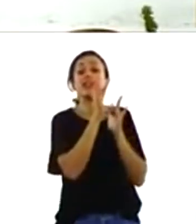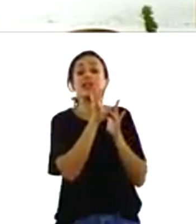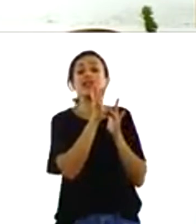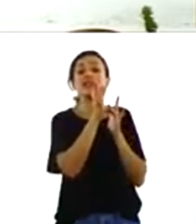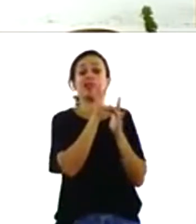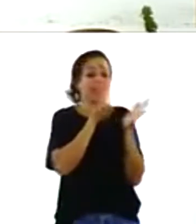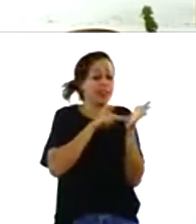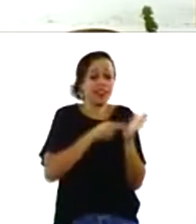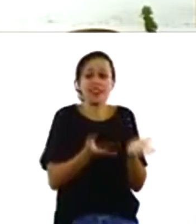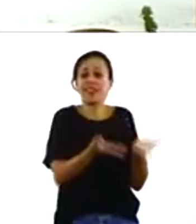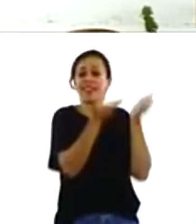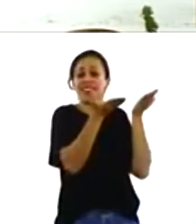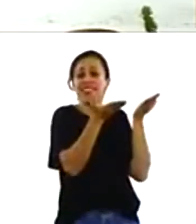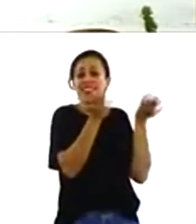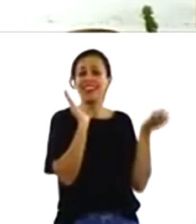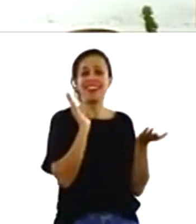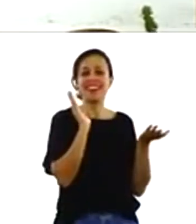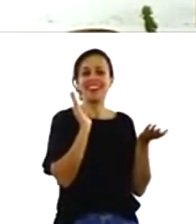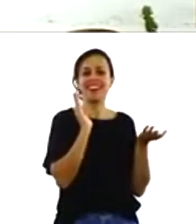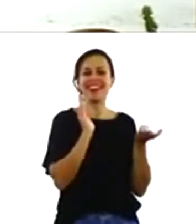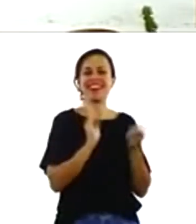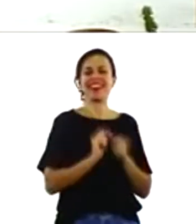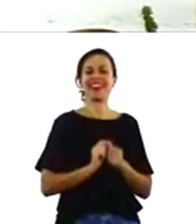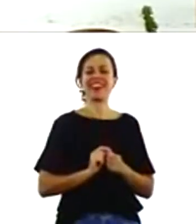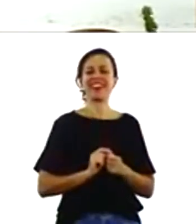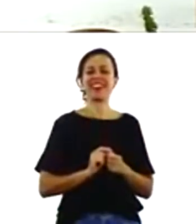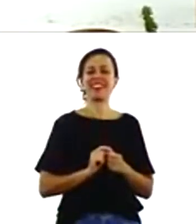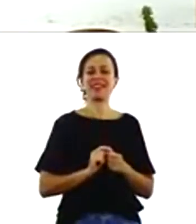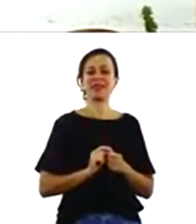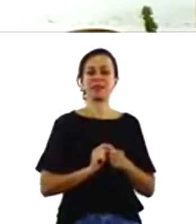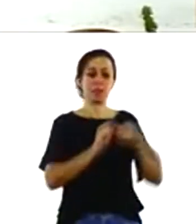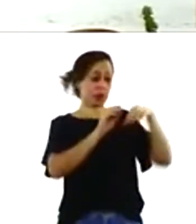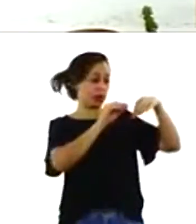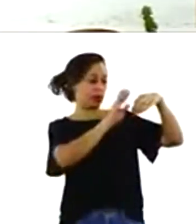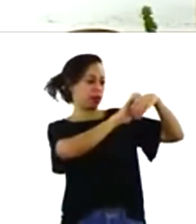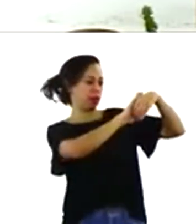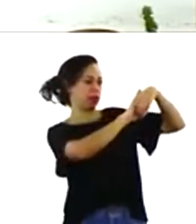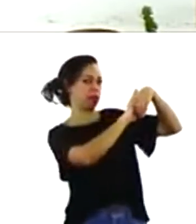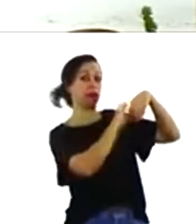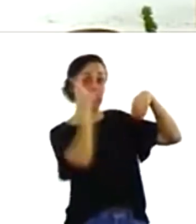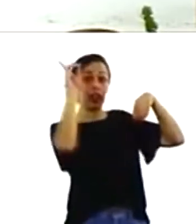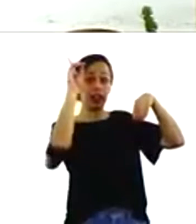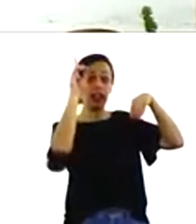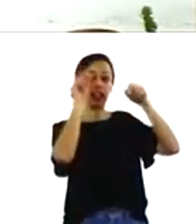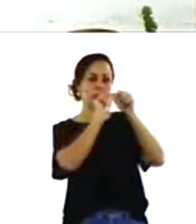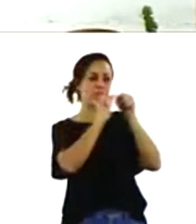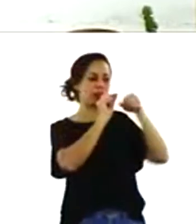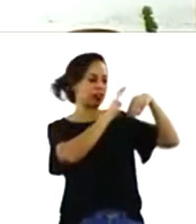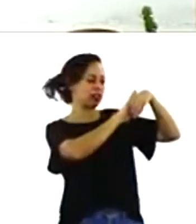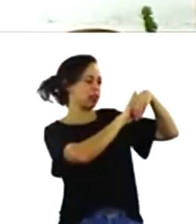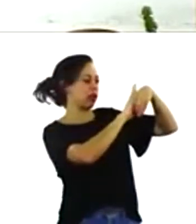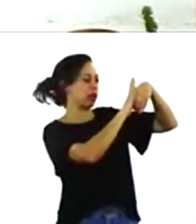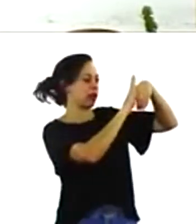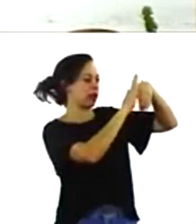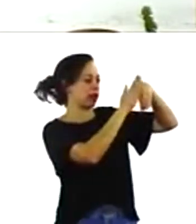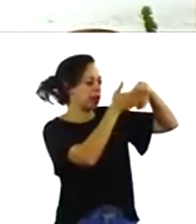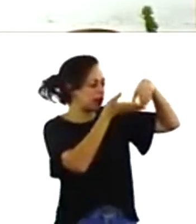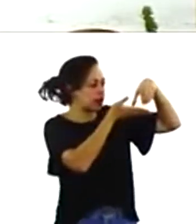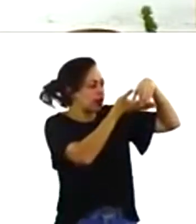tirando do túmulo e fazendo viver. Ele vai para o céu onde Deus